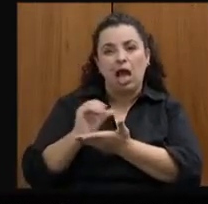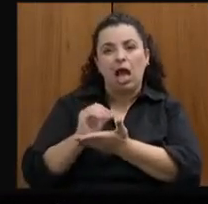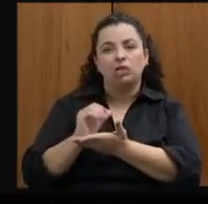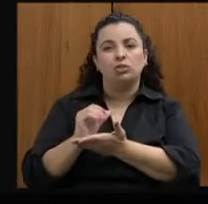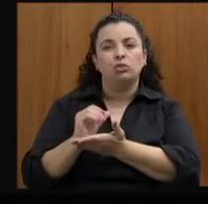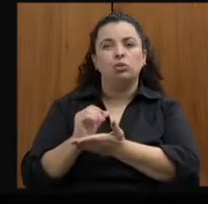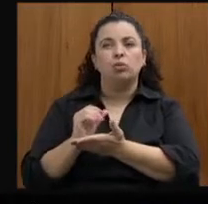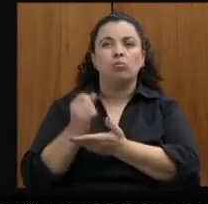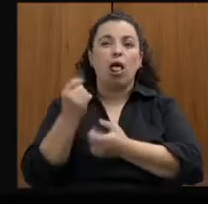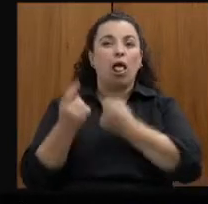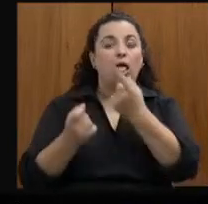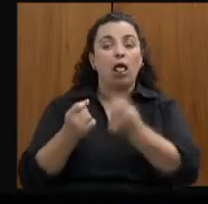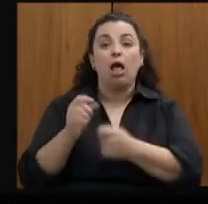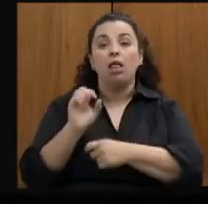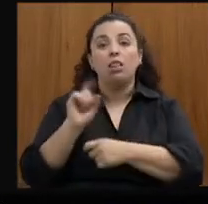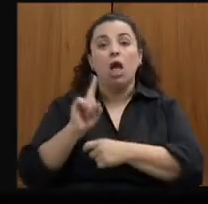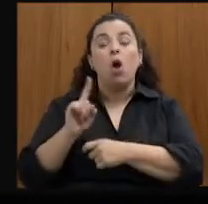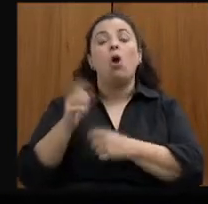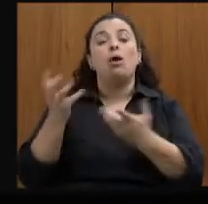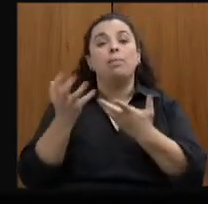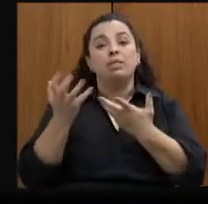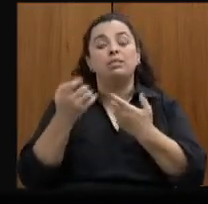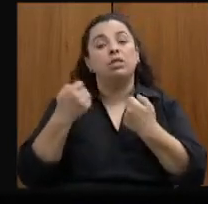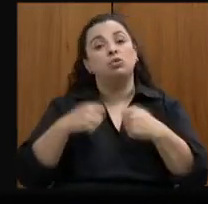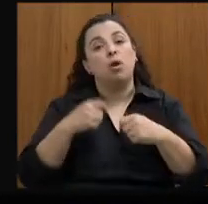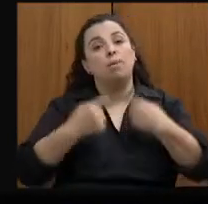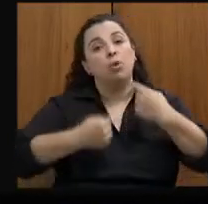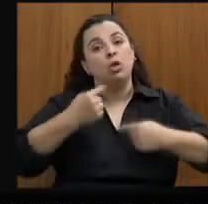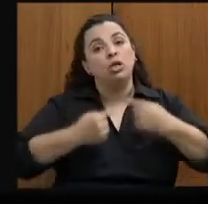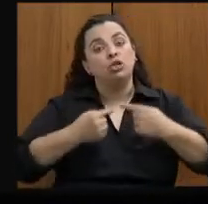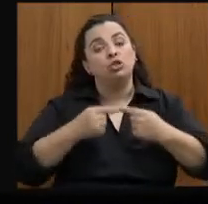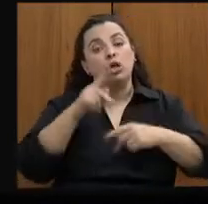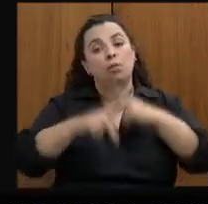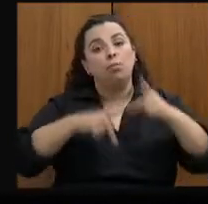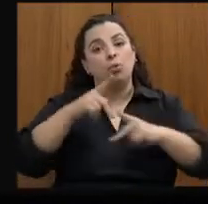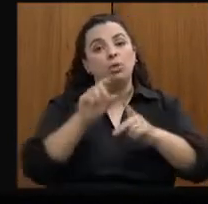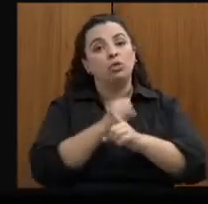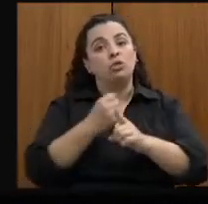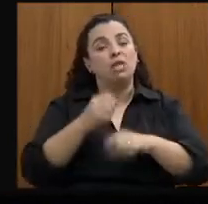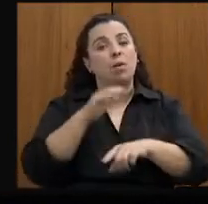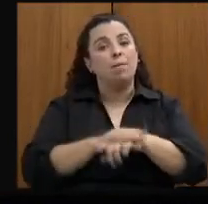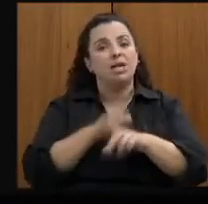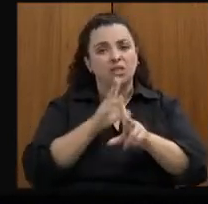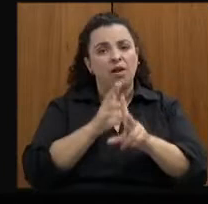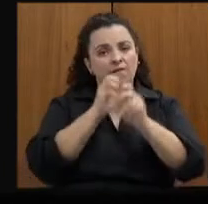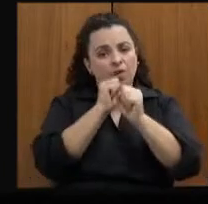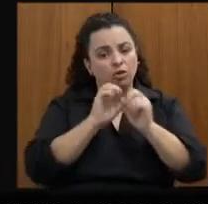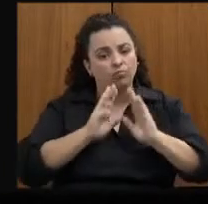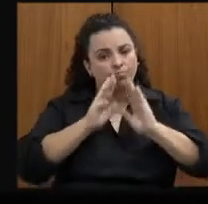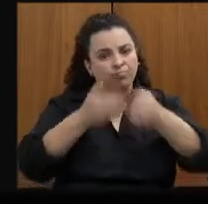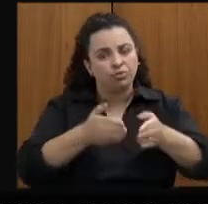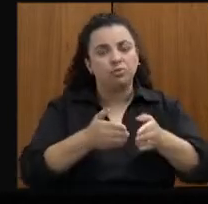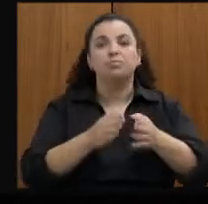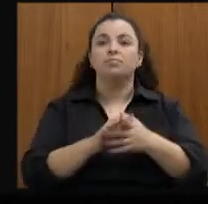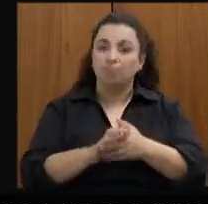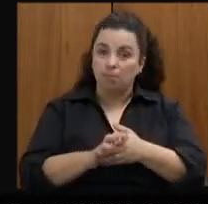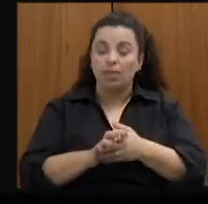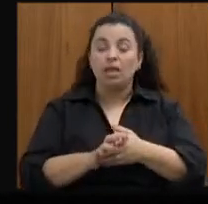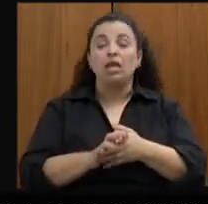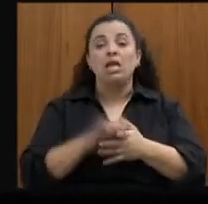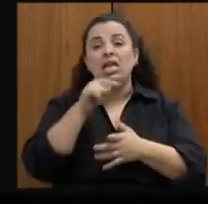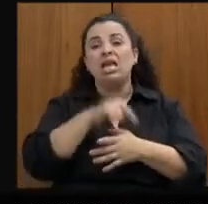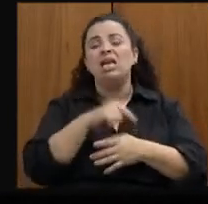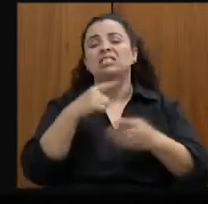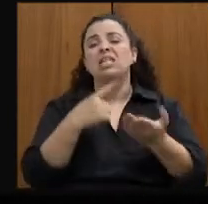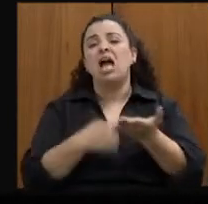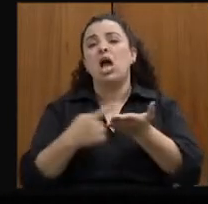uma política pública social mais robusta. E nas extraordinárias eu chamo atenção para o acordo agora de